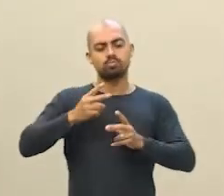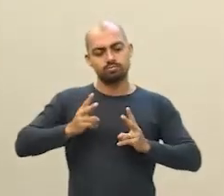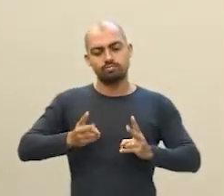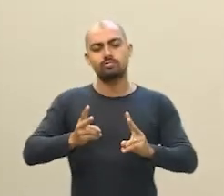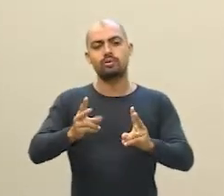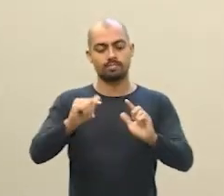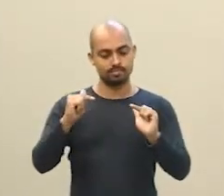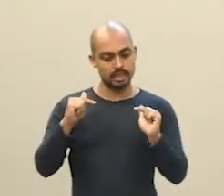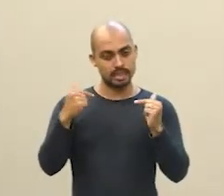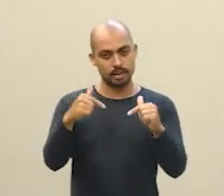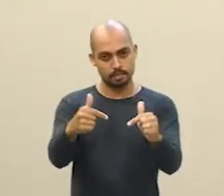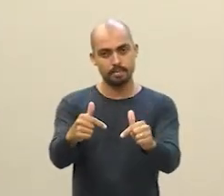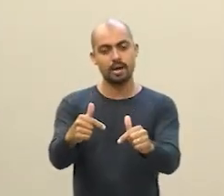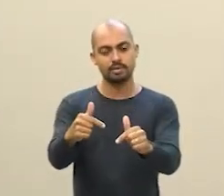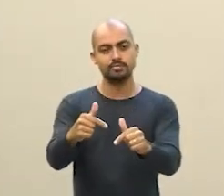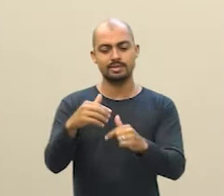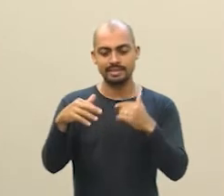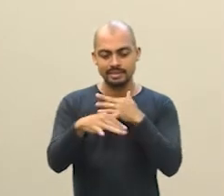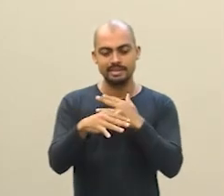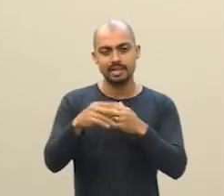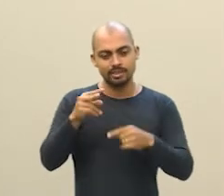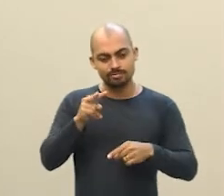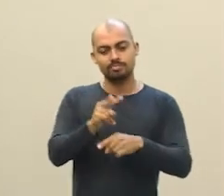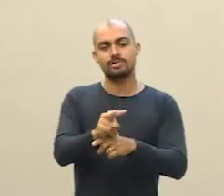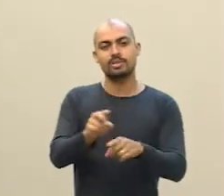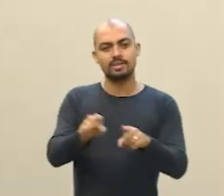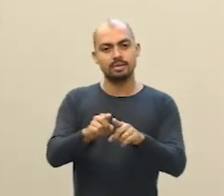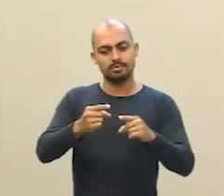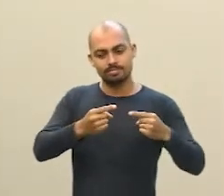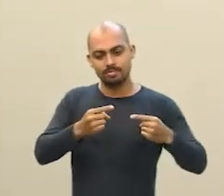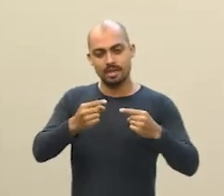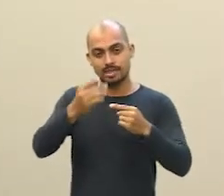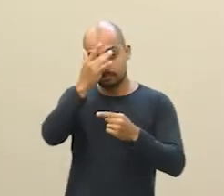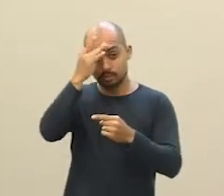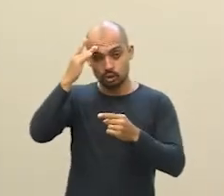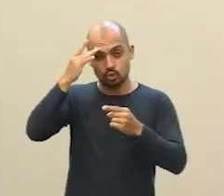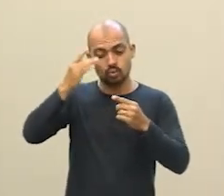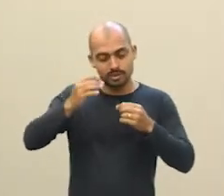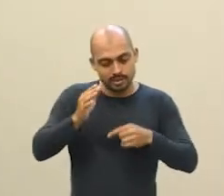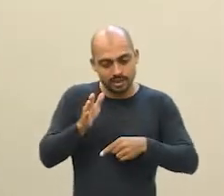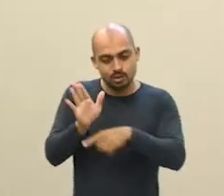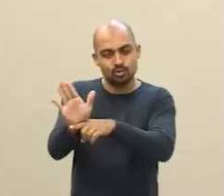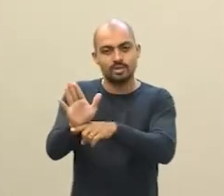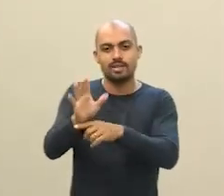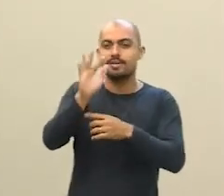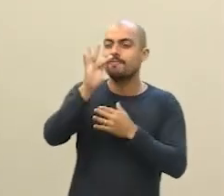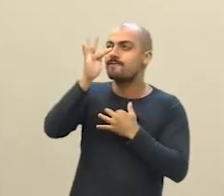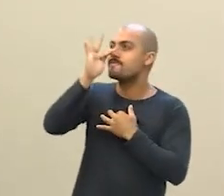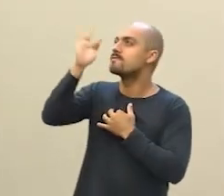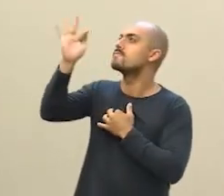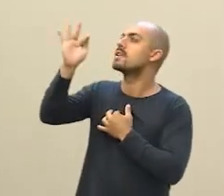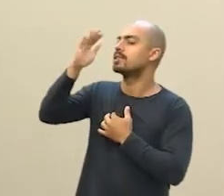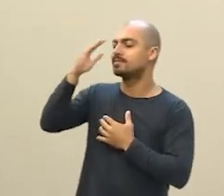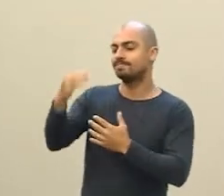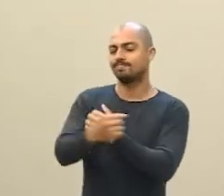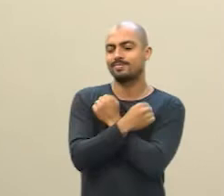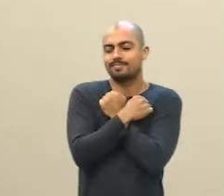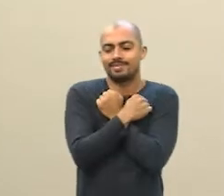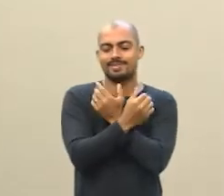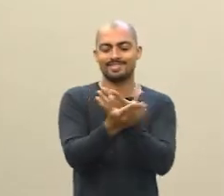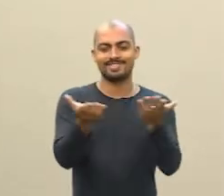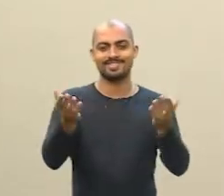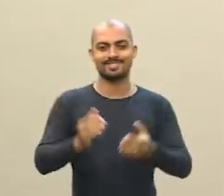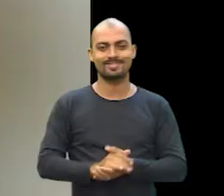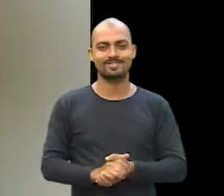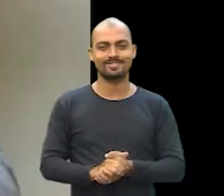para dar continuidade ao nosso trabalho, lutar pela nossa cidade e defender a nossa população. Tenha fé em Deus que vamos fazer um grande trabalho. Grande